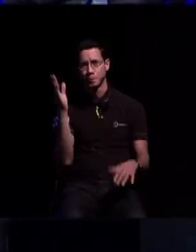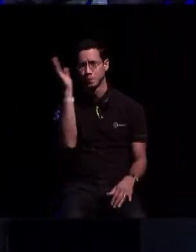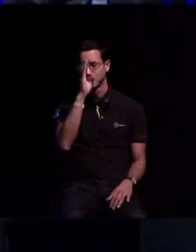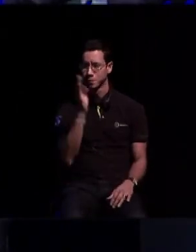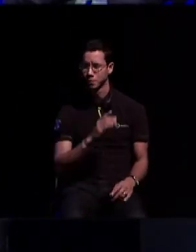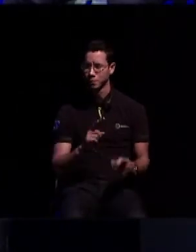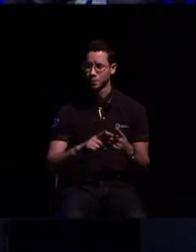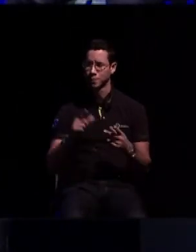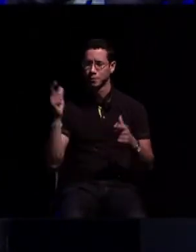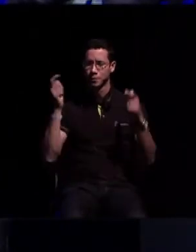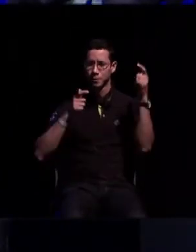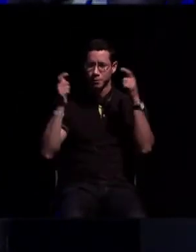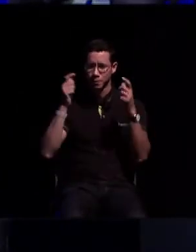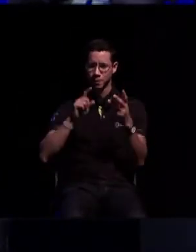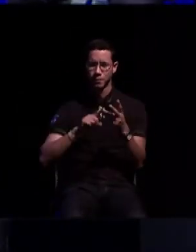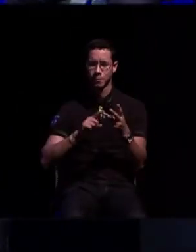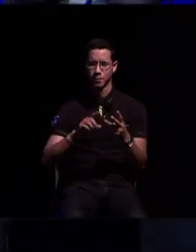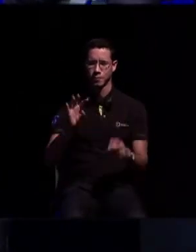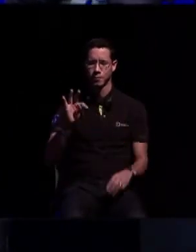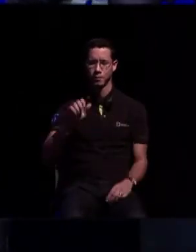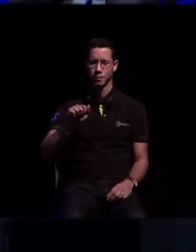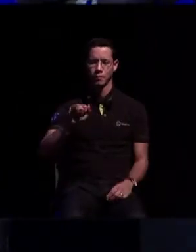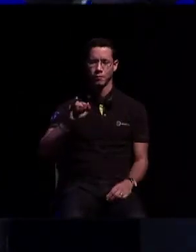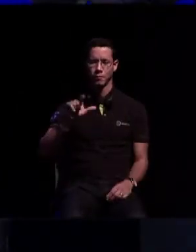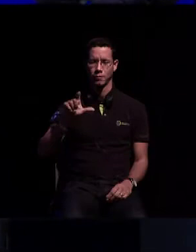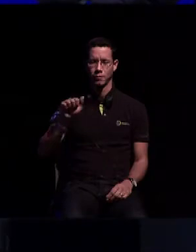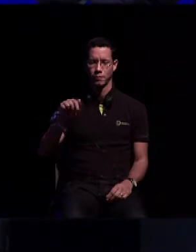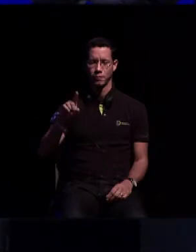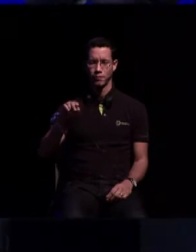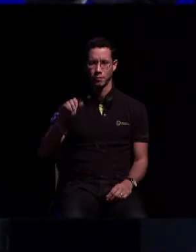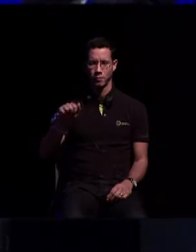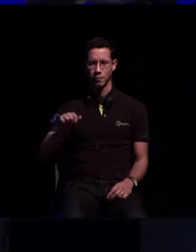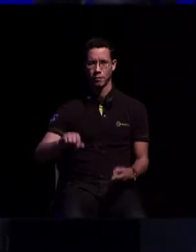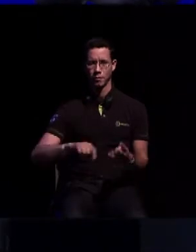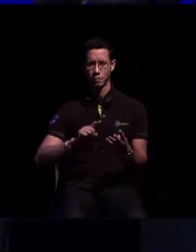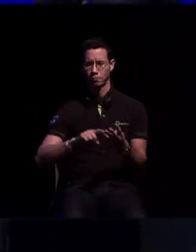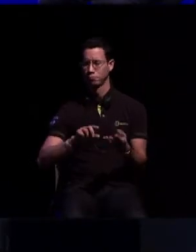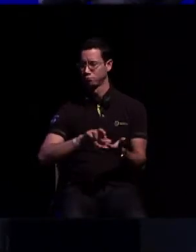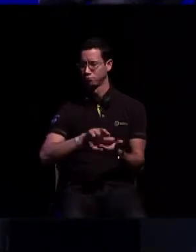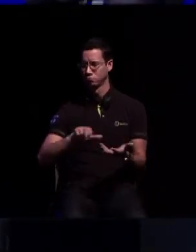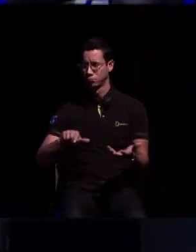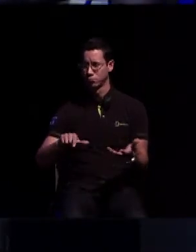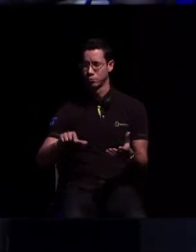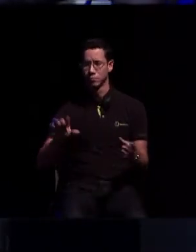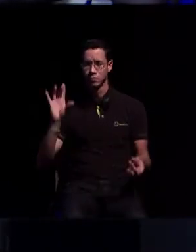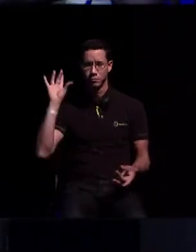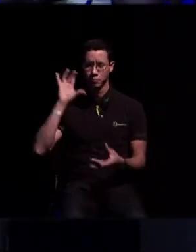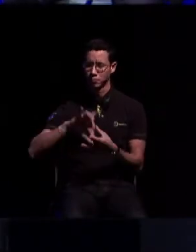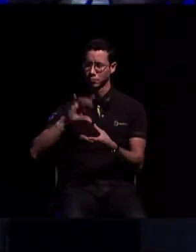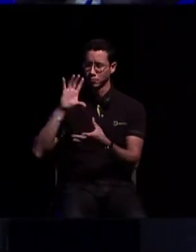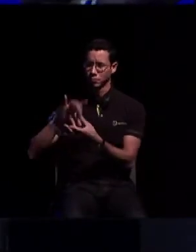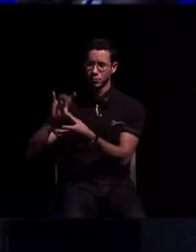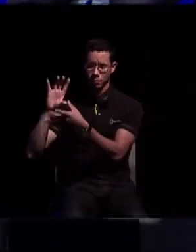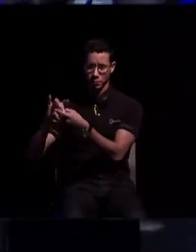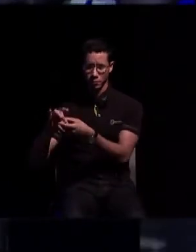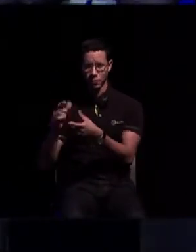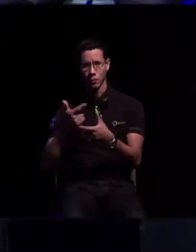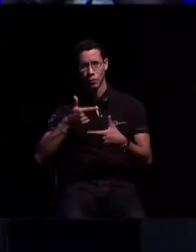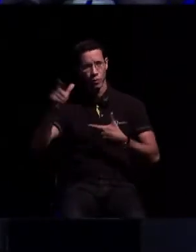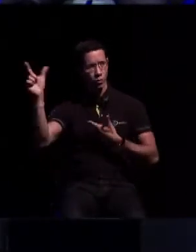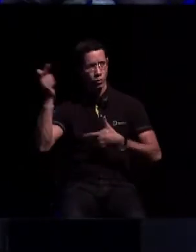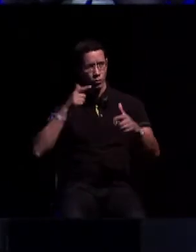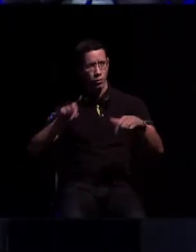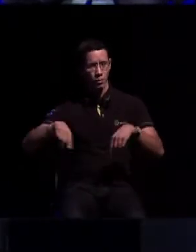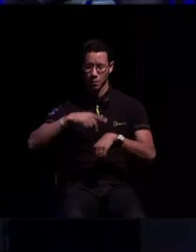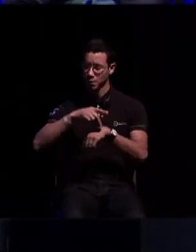vai ligar a Tailândia, vai ligar ao sudeste da Ásia, quando você quer outra coisa, você vai ligar a outros países